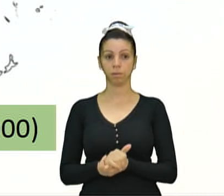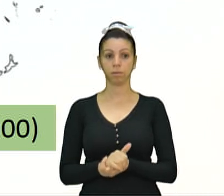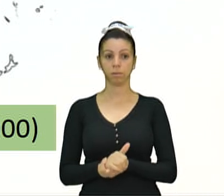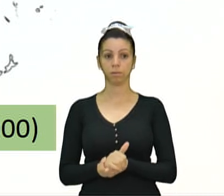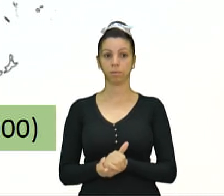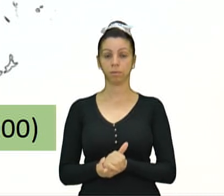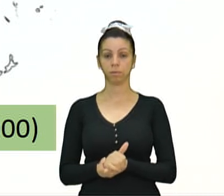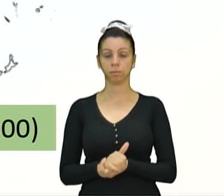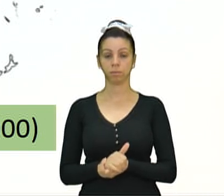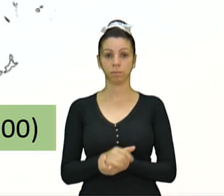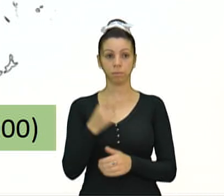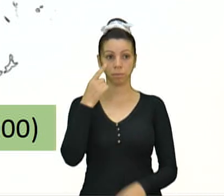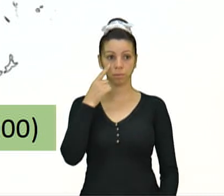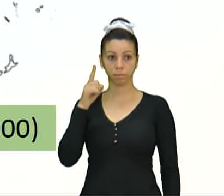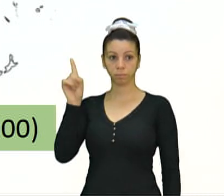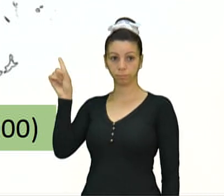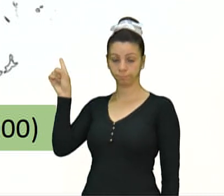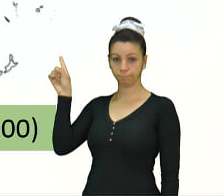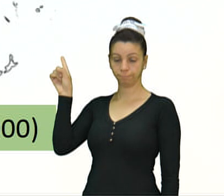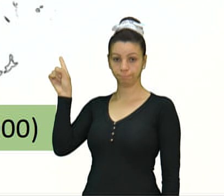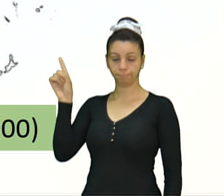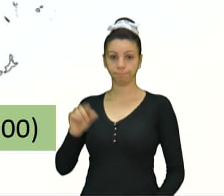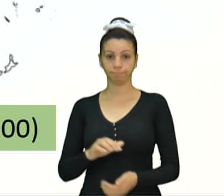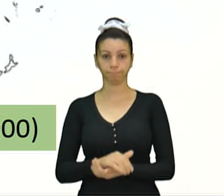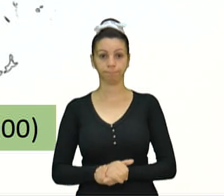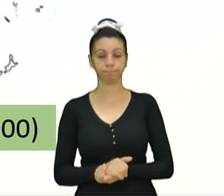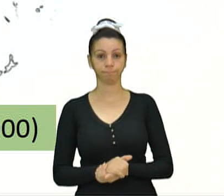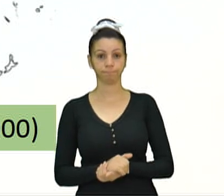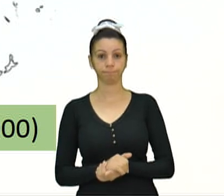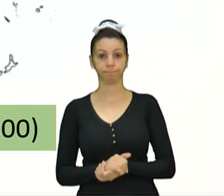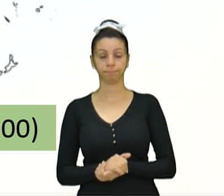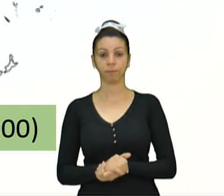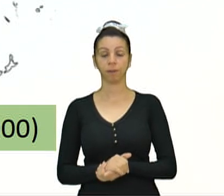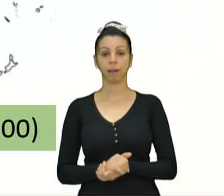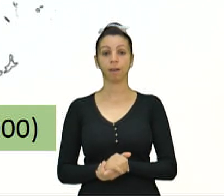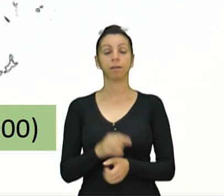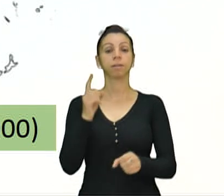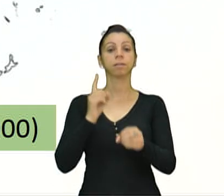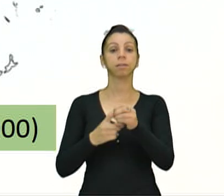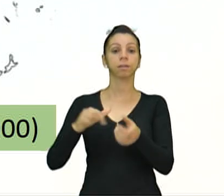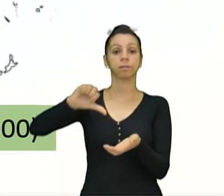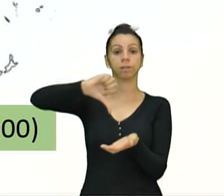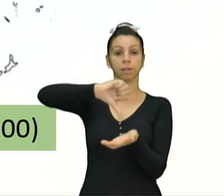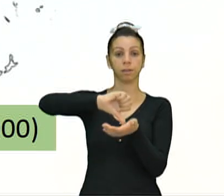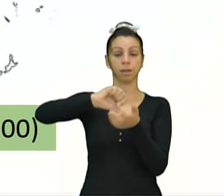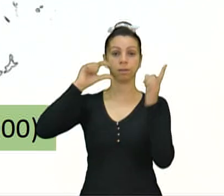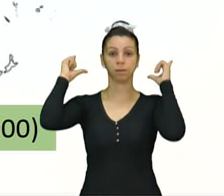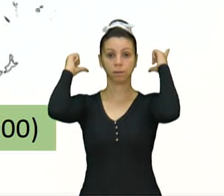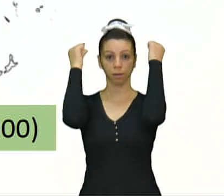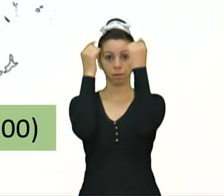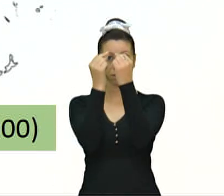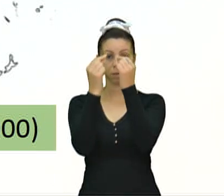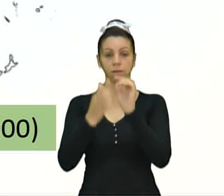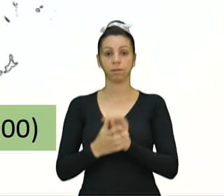Athens in 2004, lá na Grécia, né? Em Atenas. In